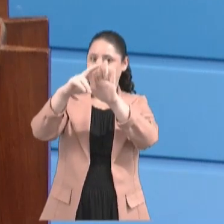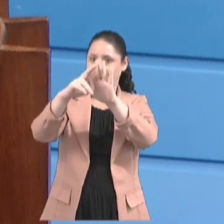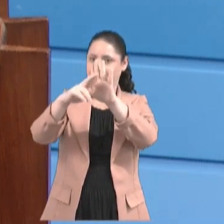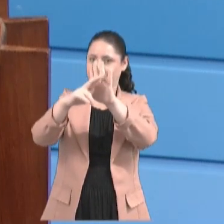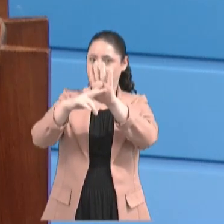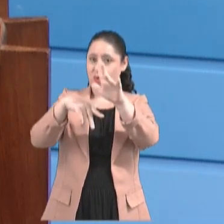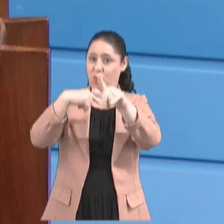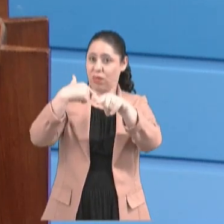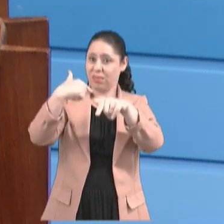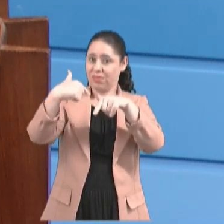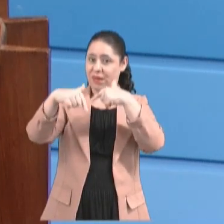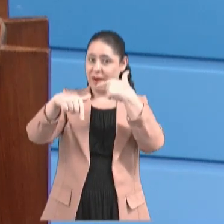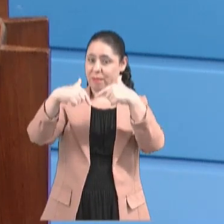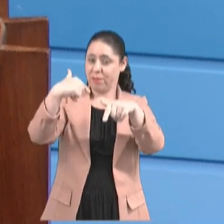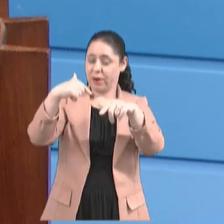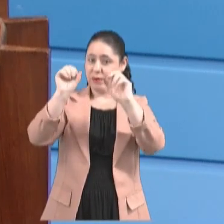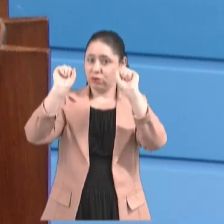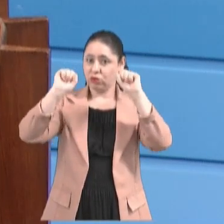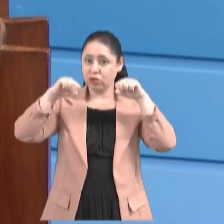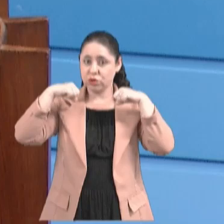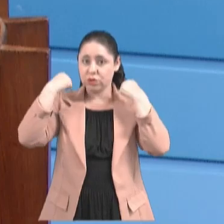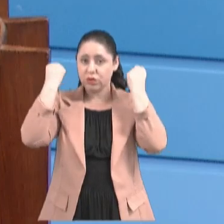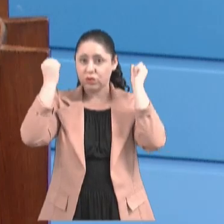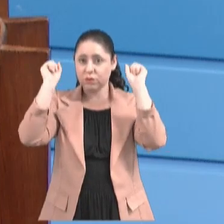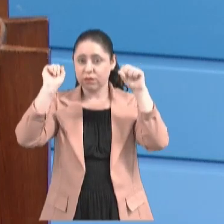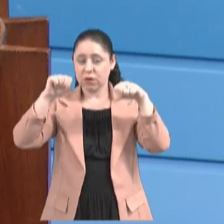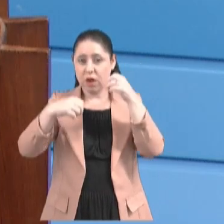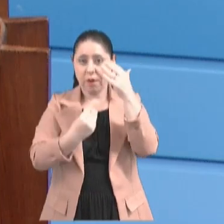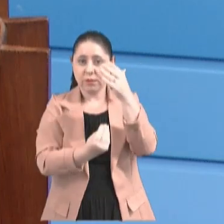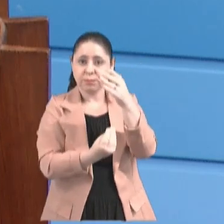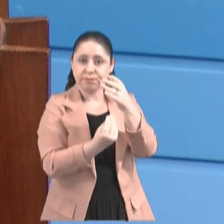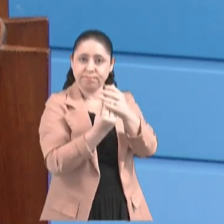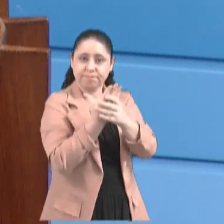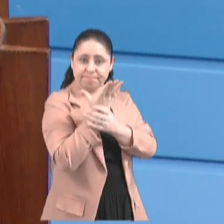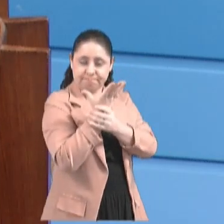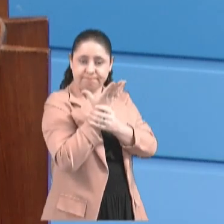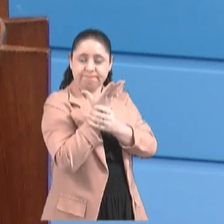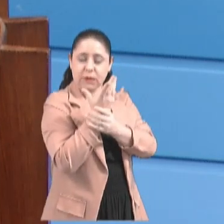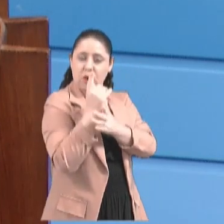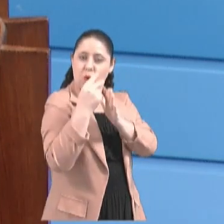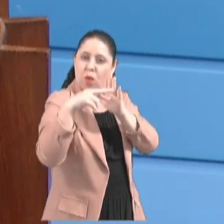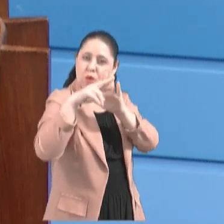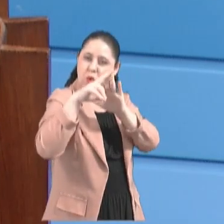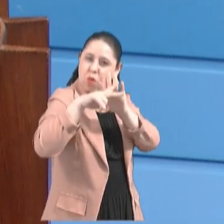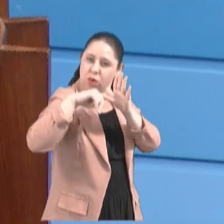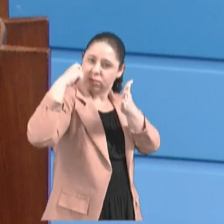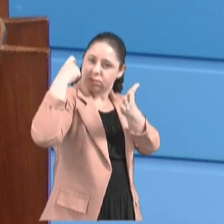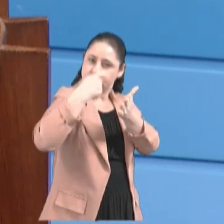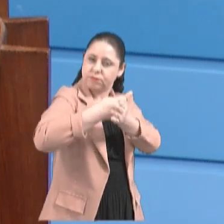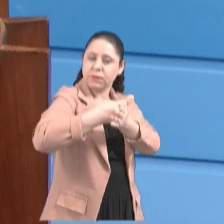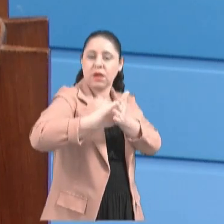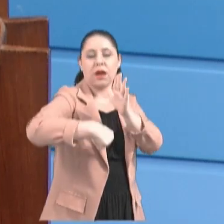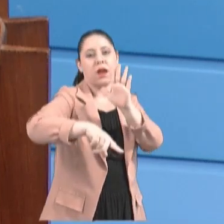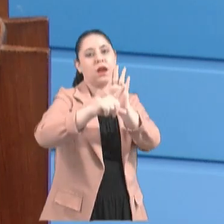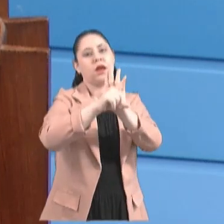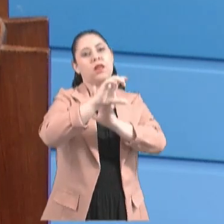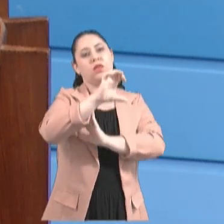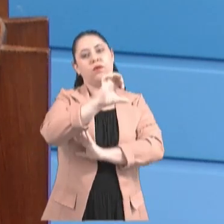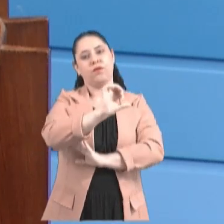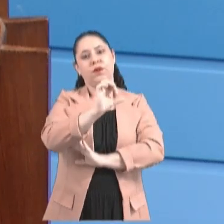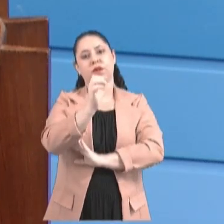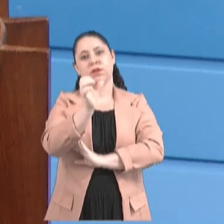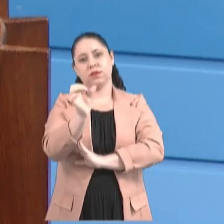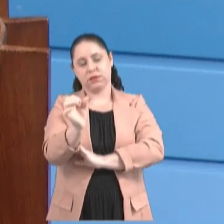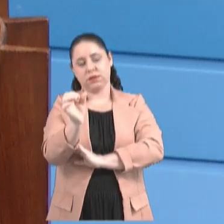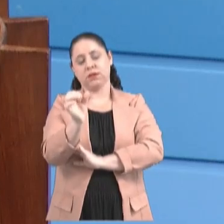a atividade de educação física e cria as obrigações, que é a Lei 96